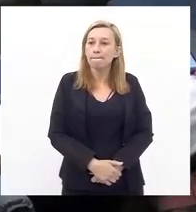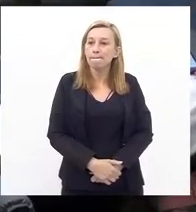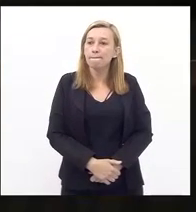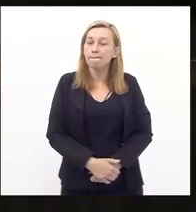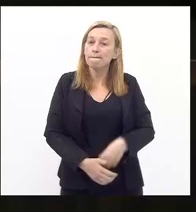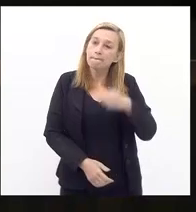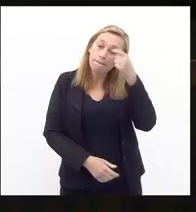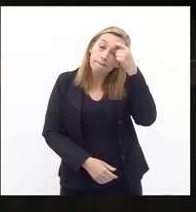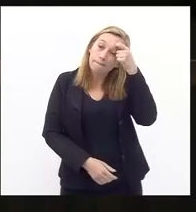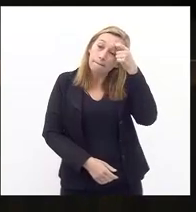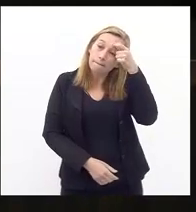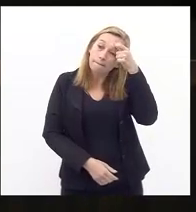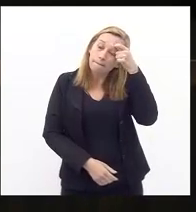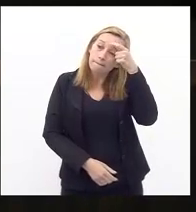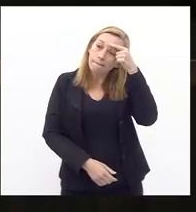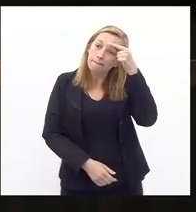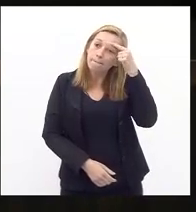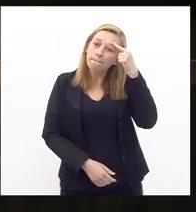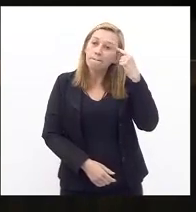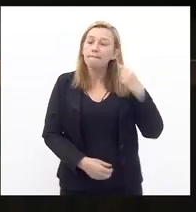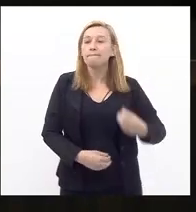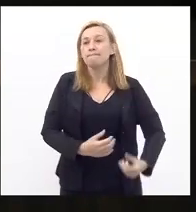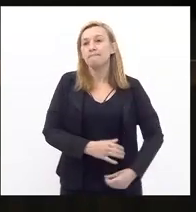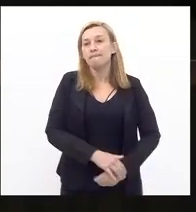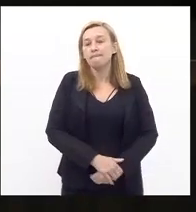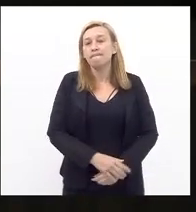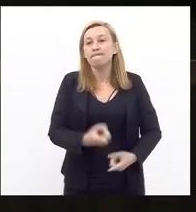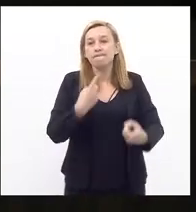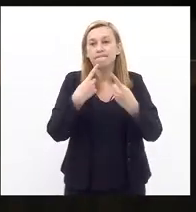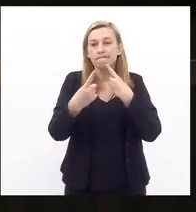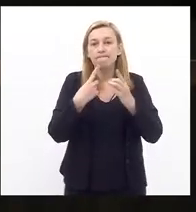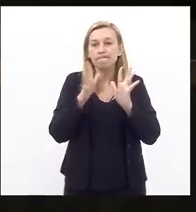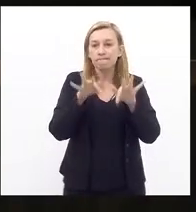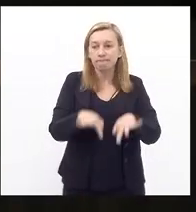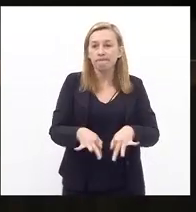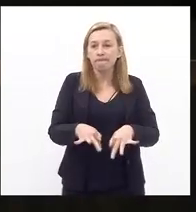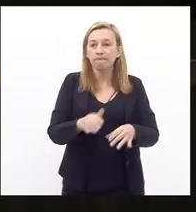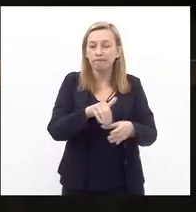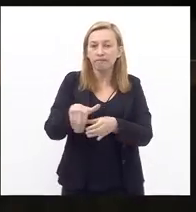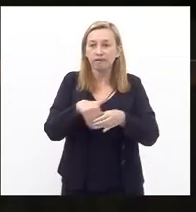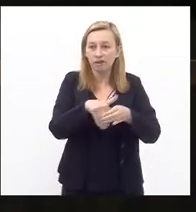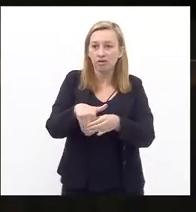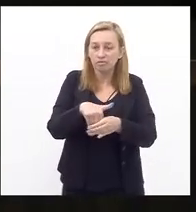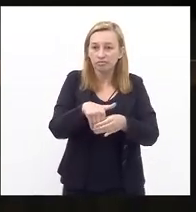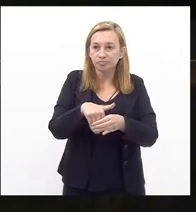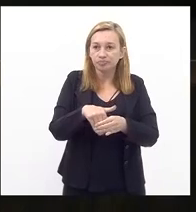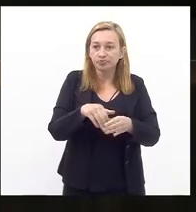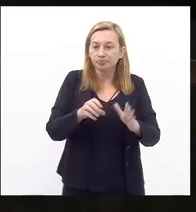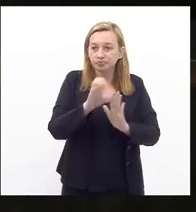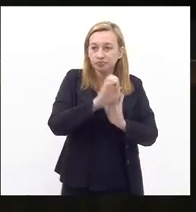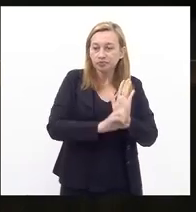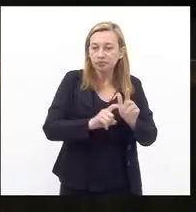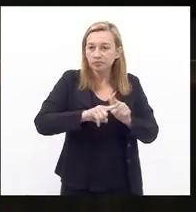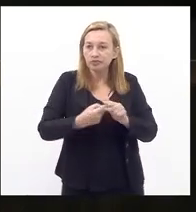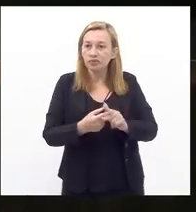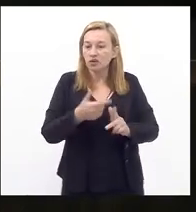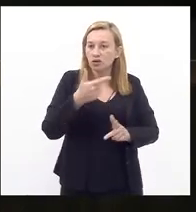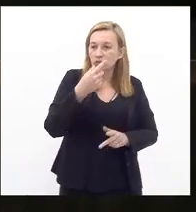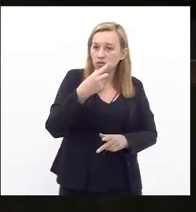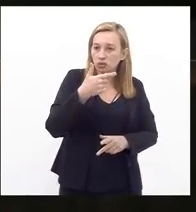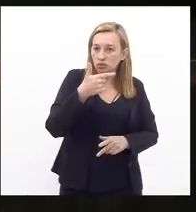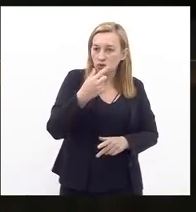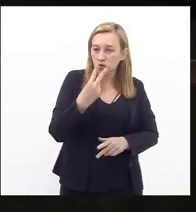é com a discussão encerrada em votação o requerimento destaque à emenda modificativa